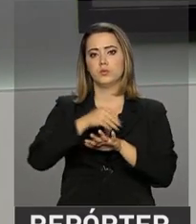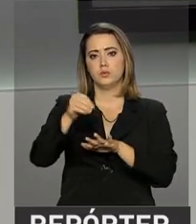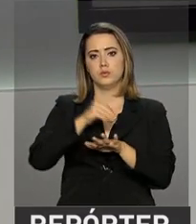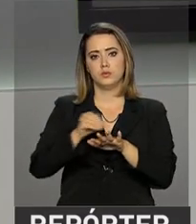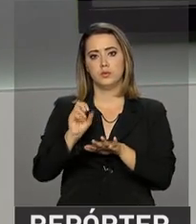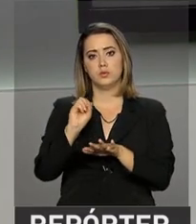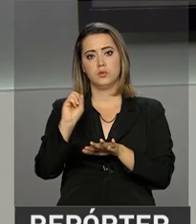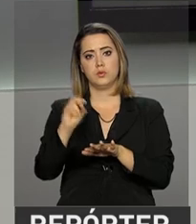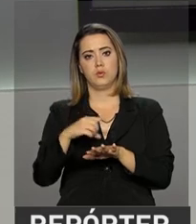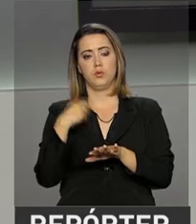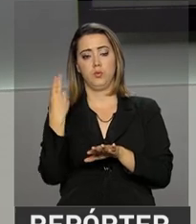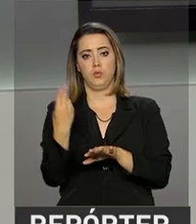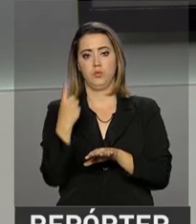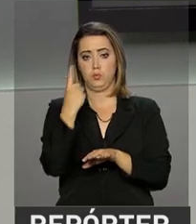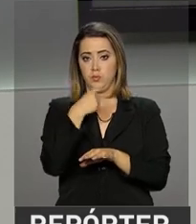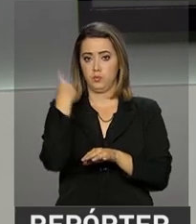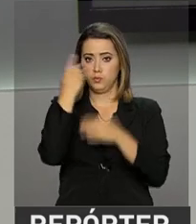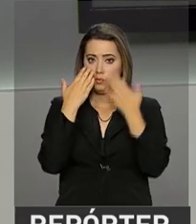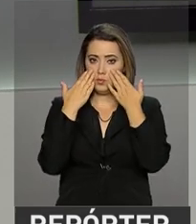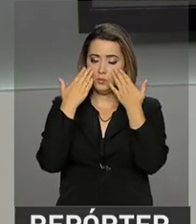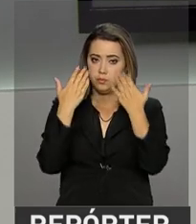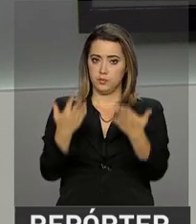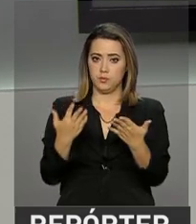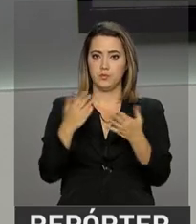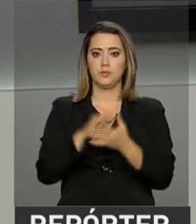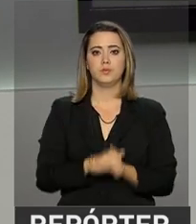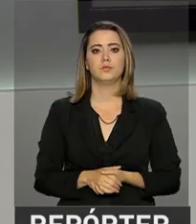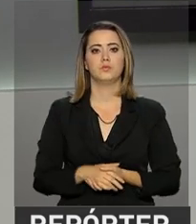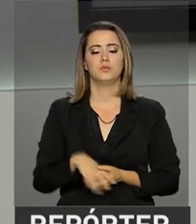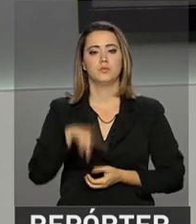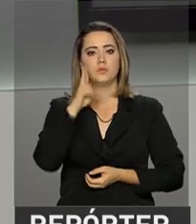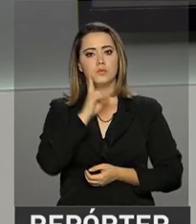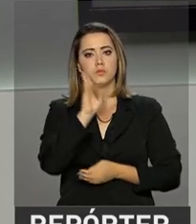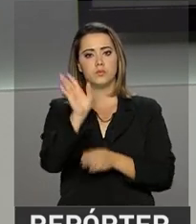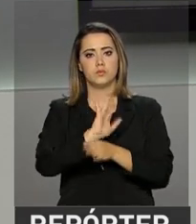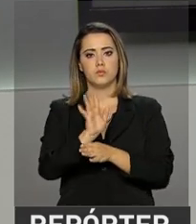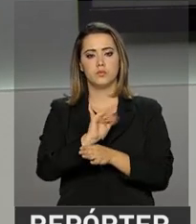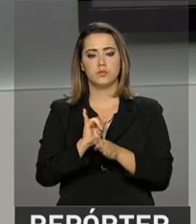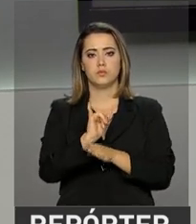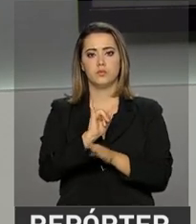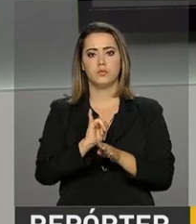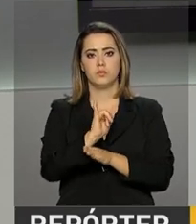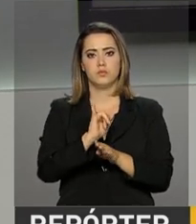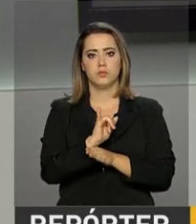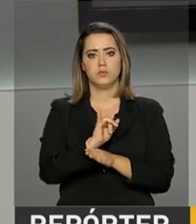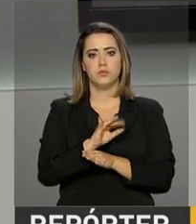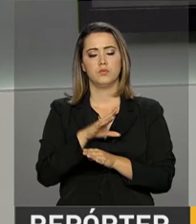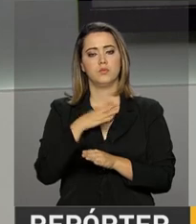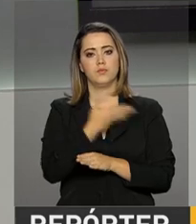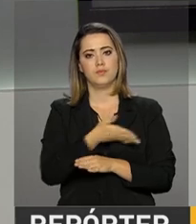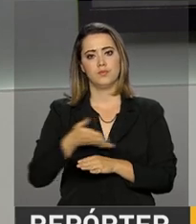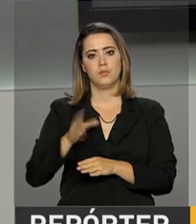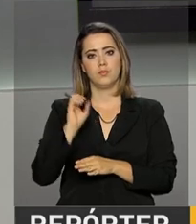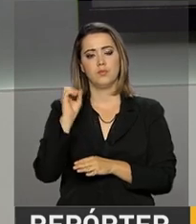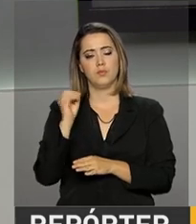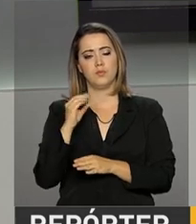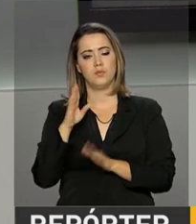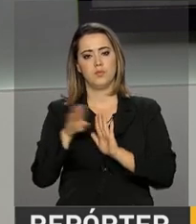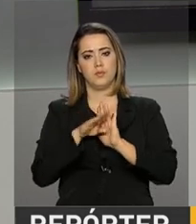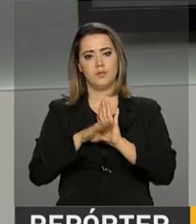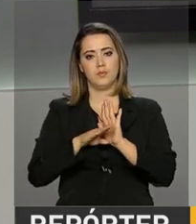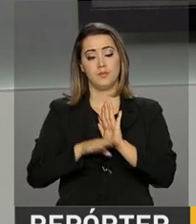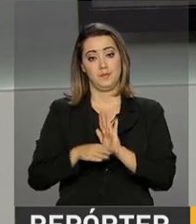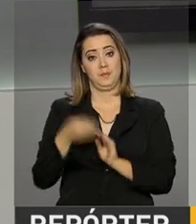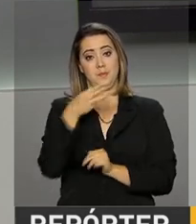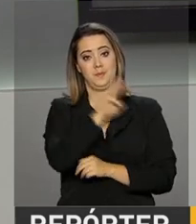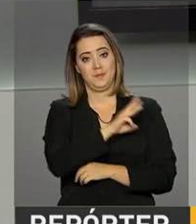com outras informações ou em uma hora na nossa próxima edição e você pode rever as reportagens completas no YouTube e toda a nossa